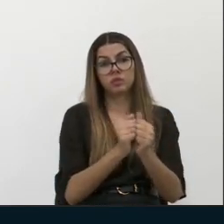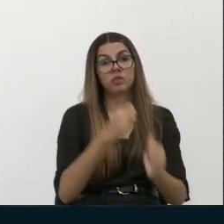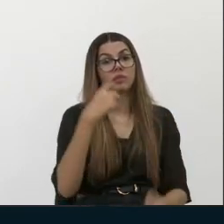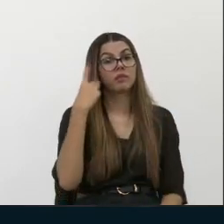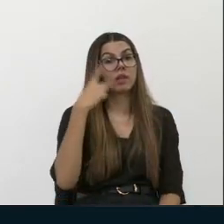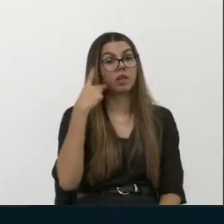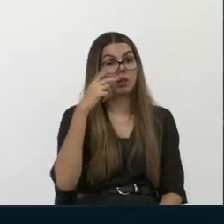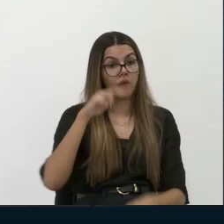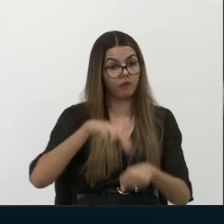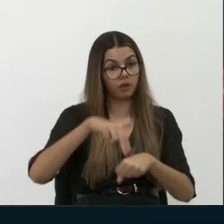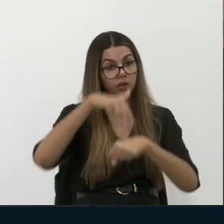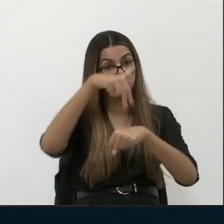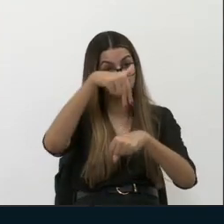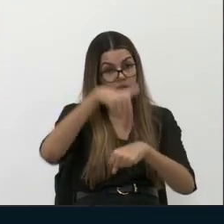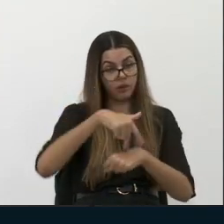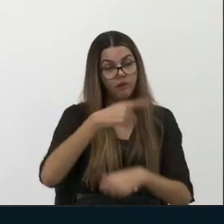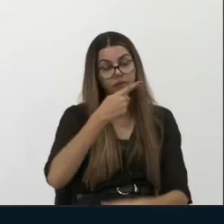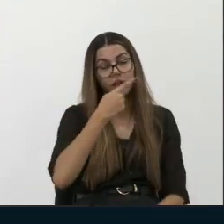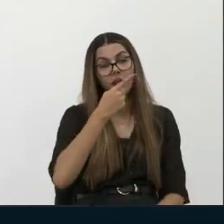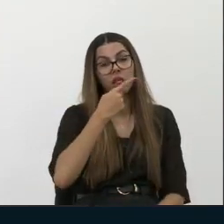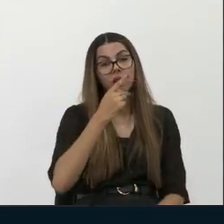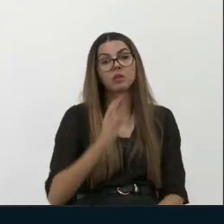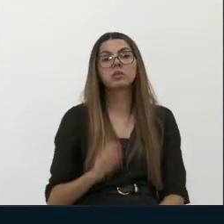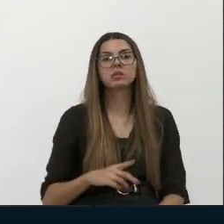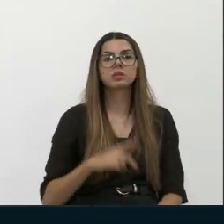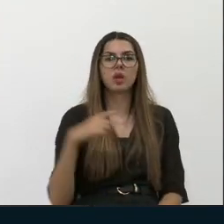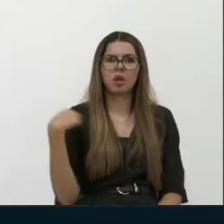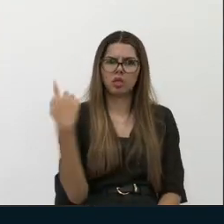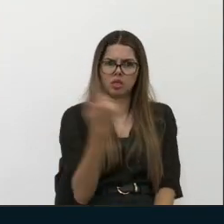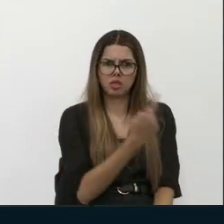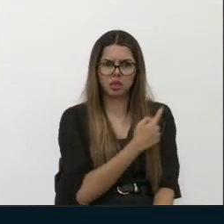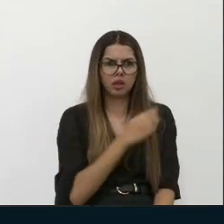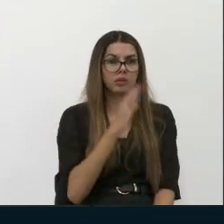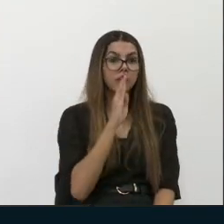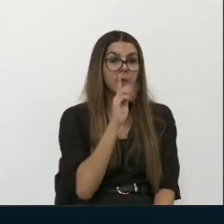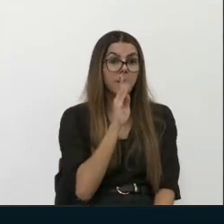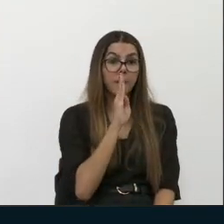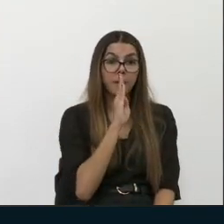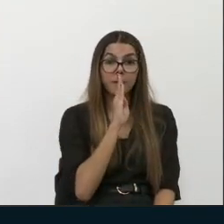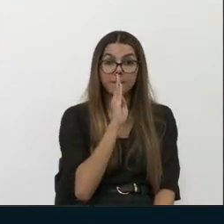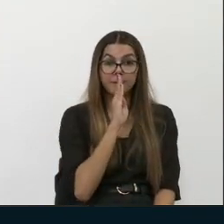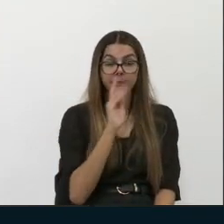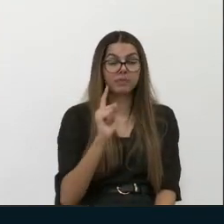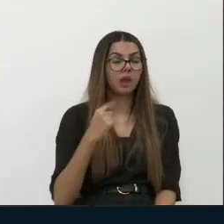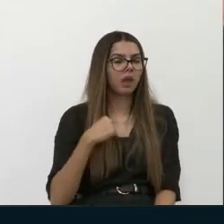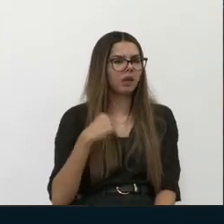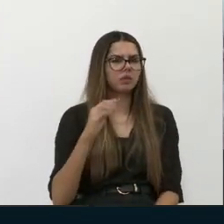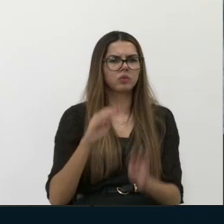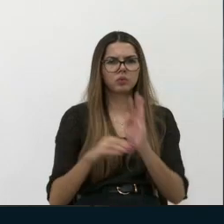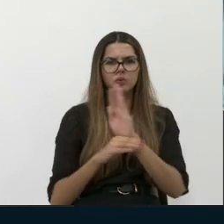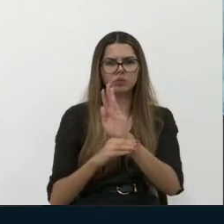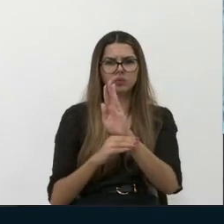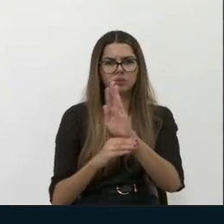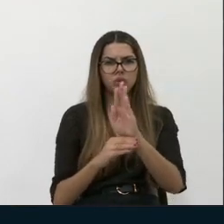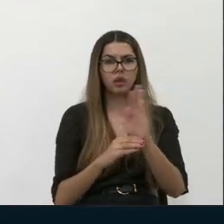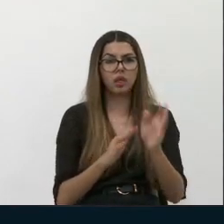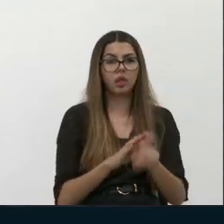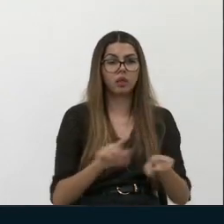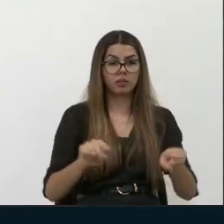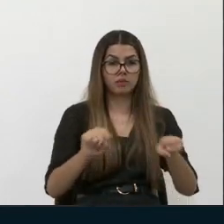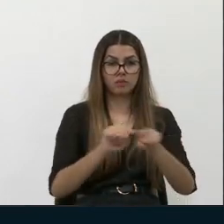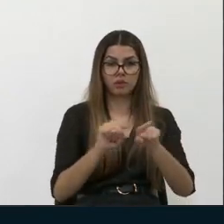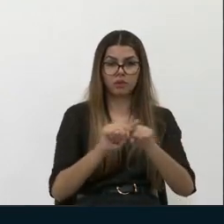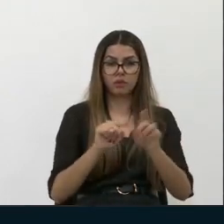na tribuna e os vereadores se calaram. Eu deixar bem claro aqui que eu não estou conivente com isso aí. Vou